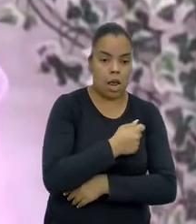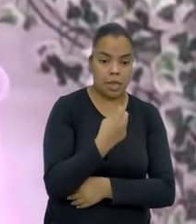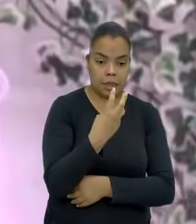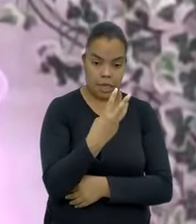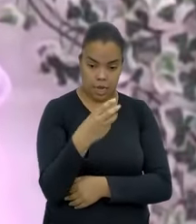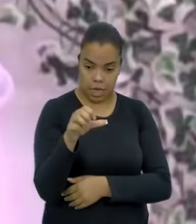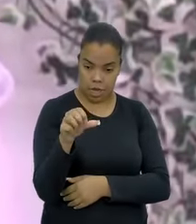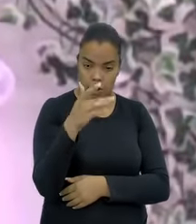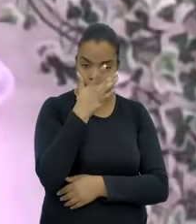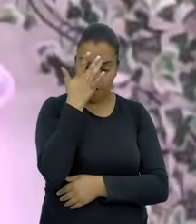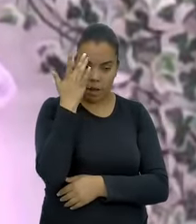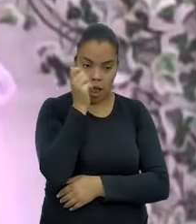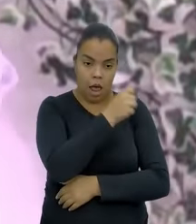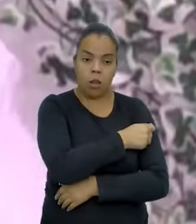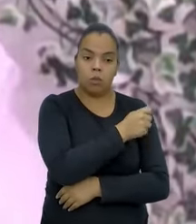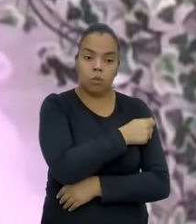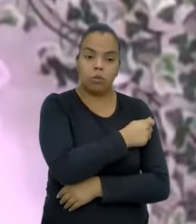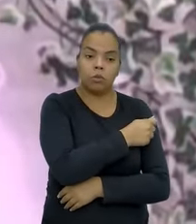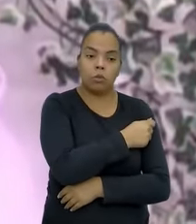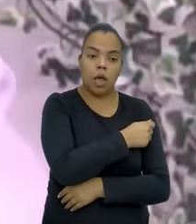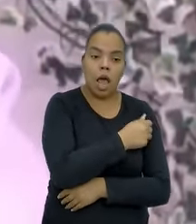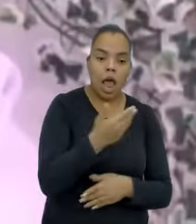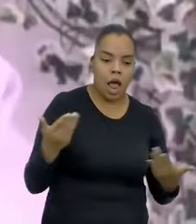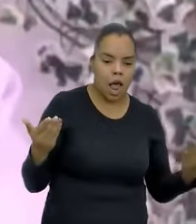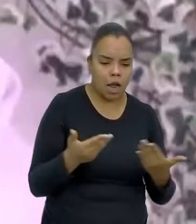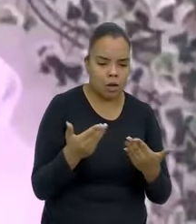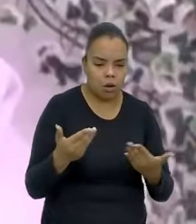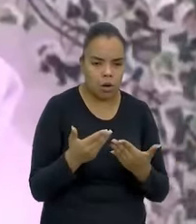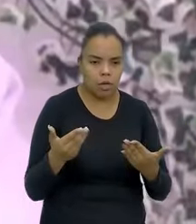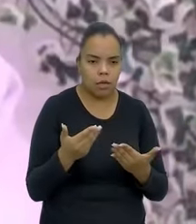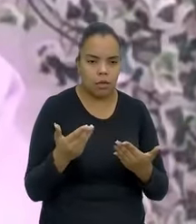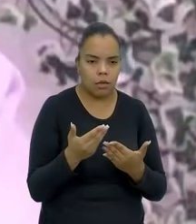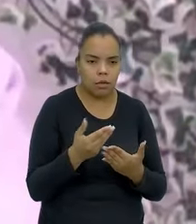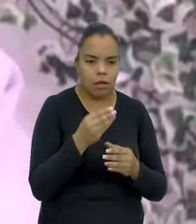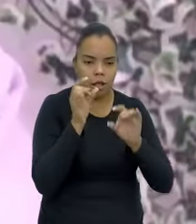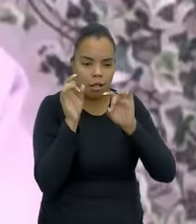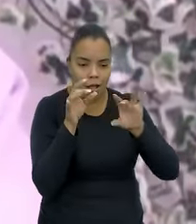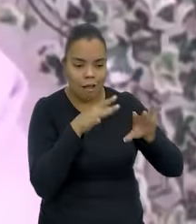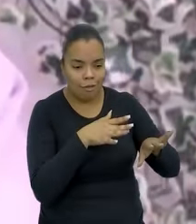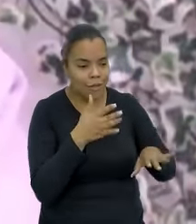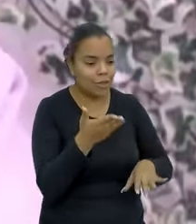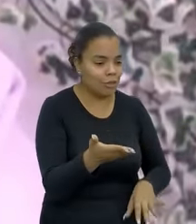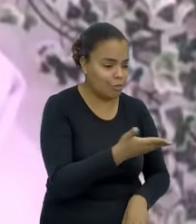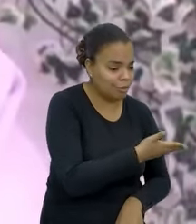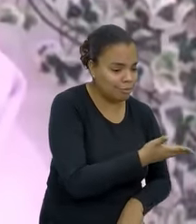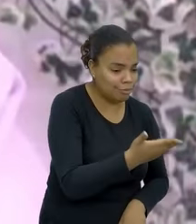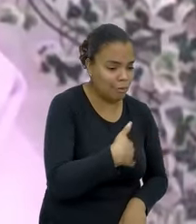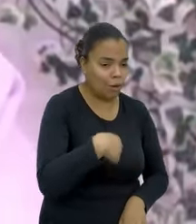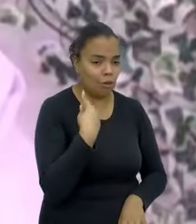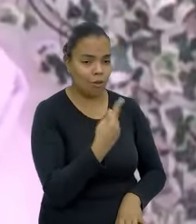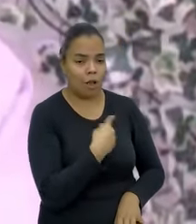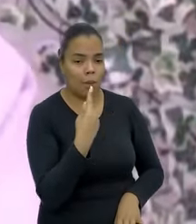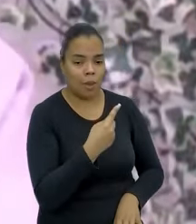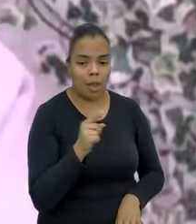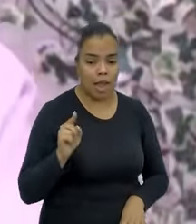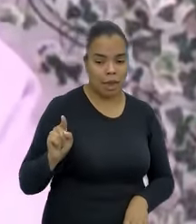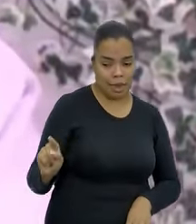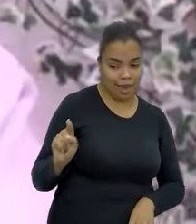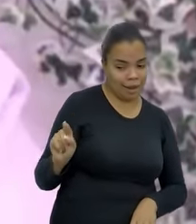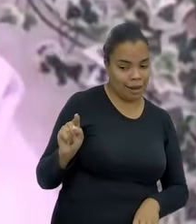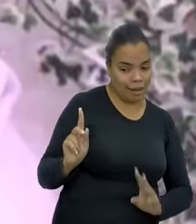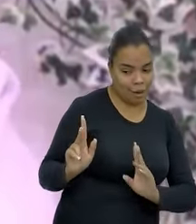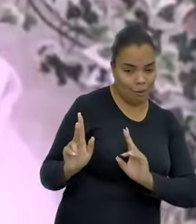Iva disseram assim professor agora somos nós os excluídos e com aquele material a gente aprende mais fácil